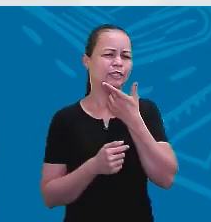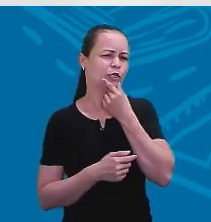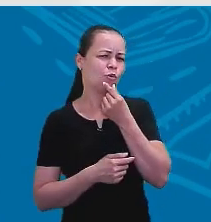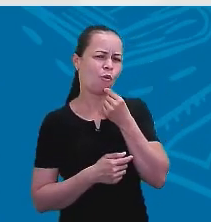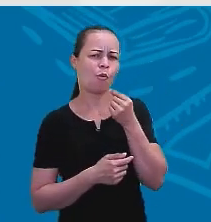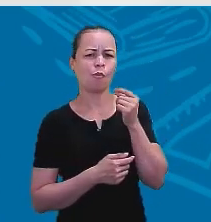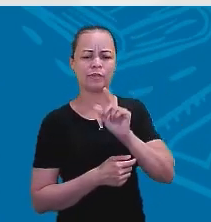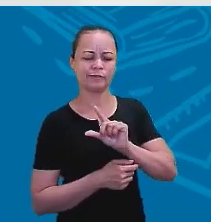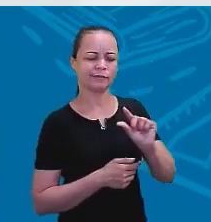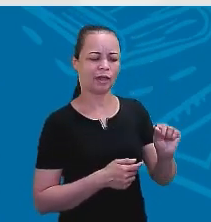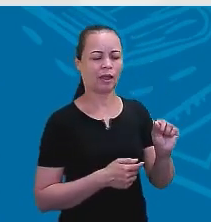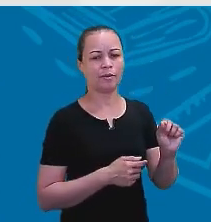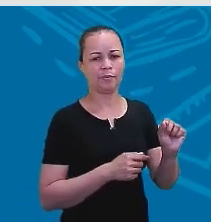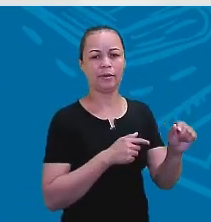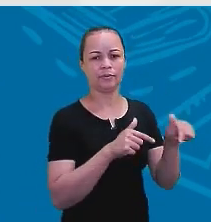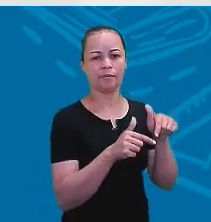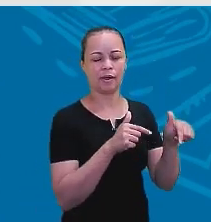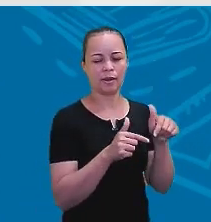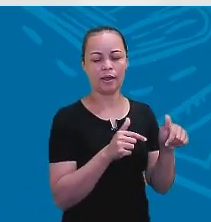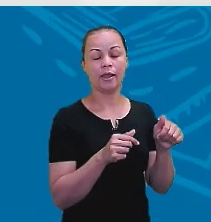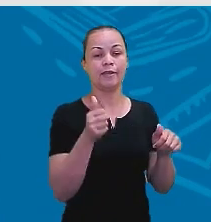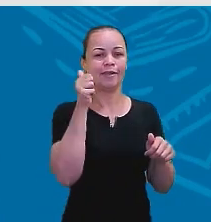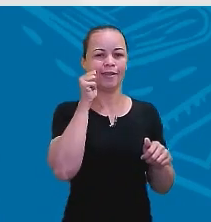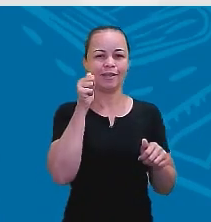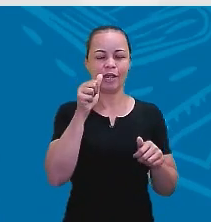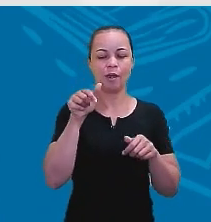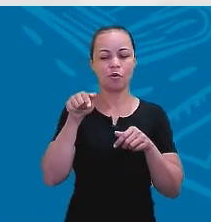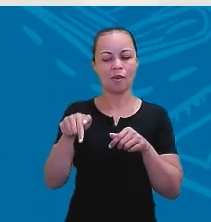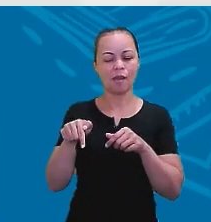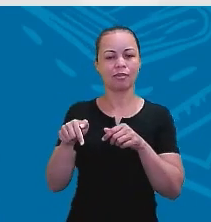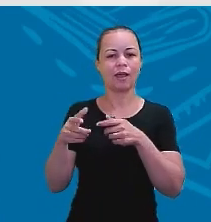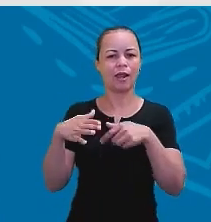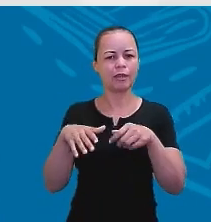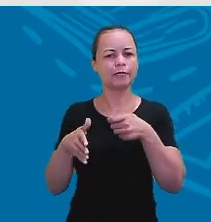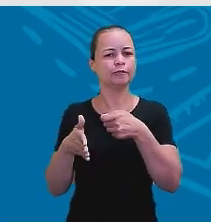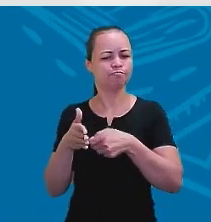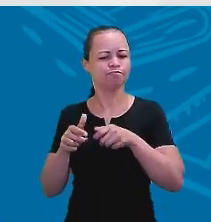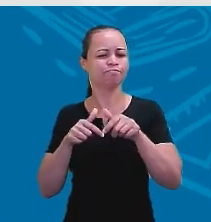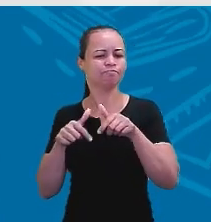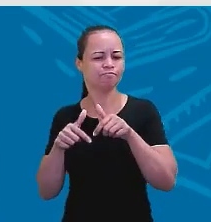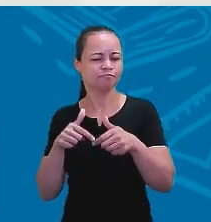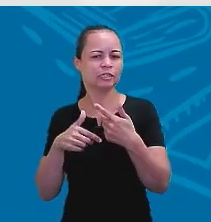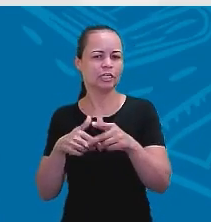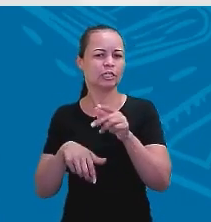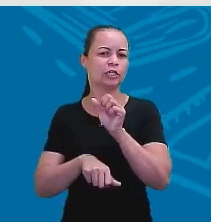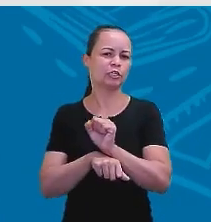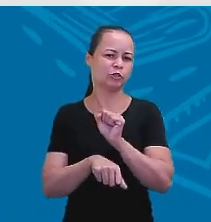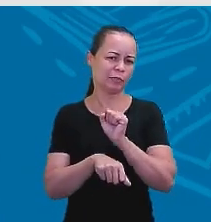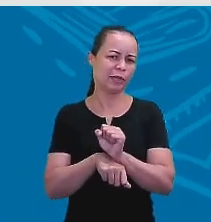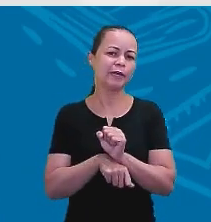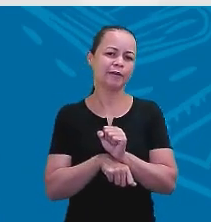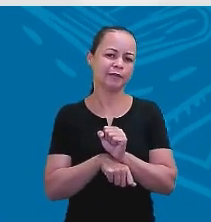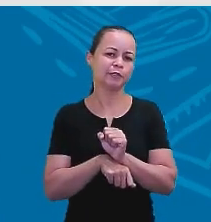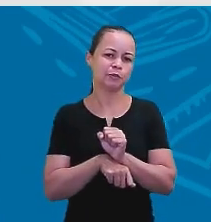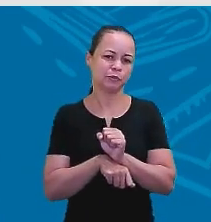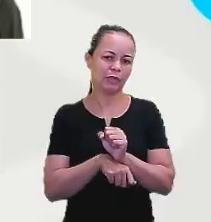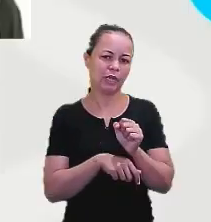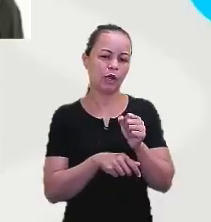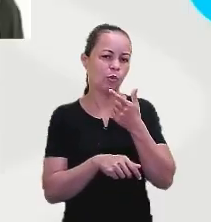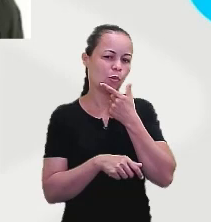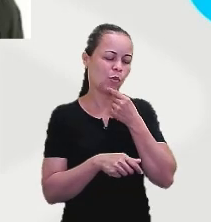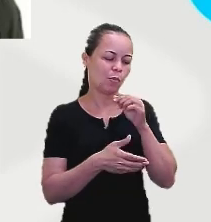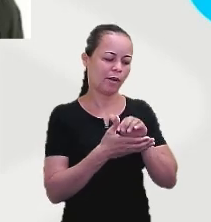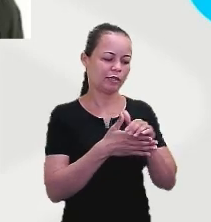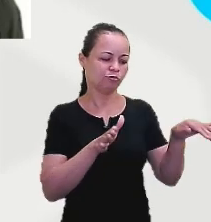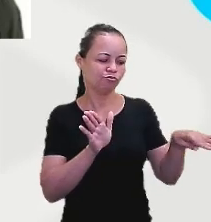e a mulher, né, está ali bastante dedicada, esperando. E aí a gente pode, diante